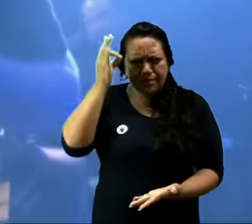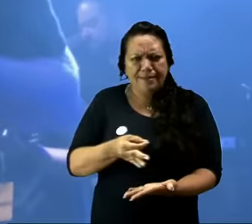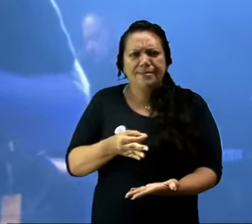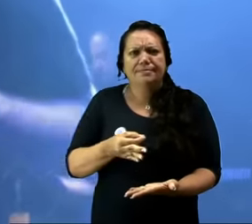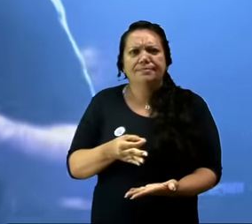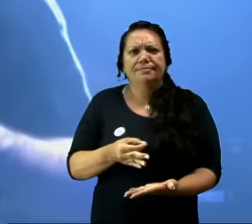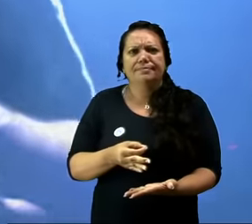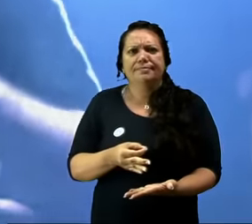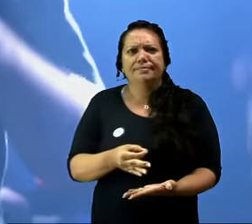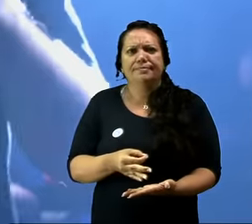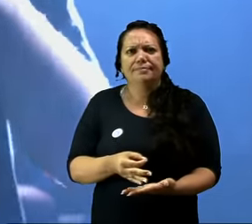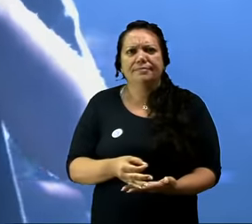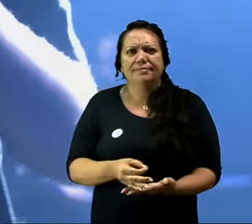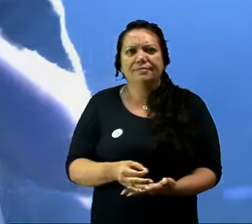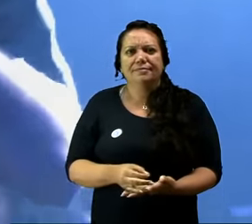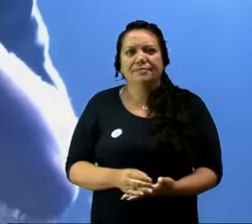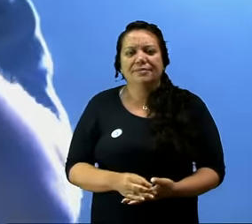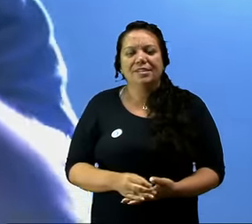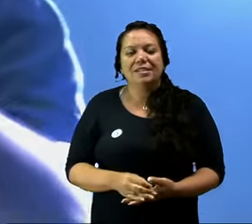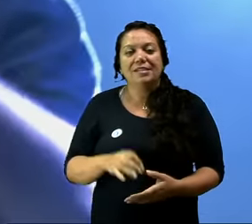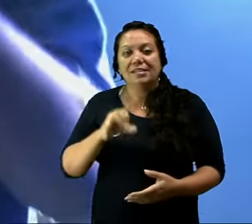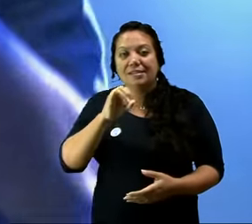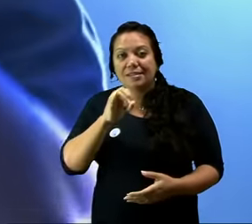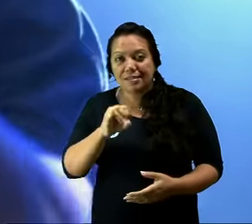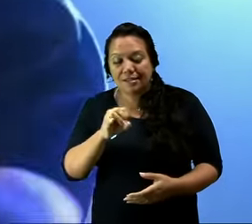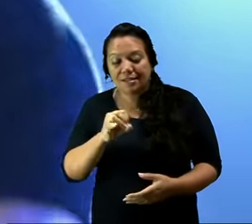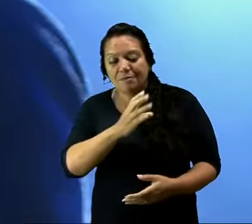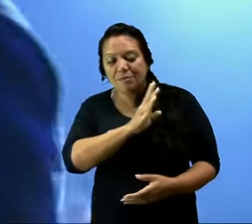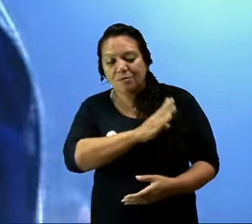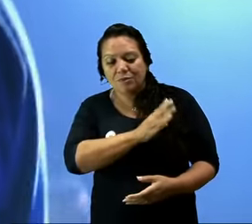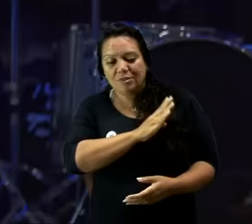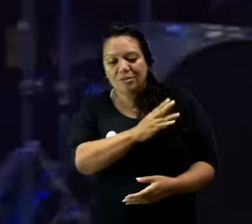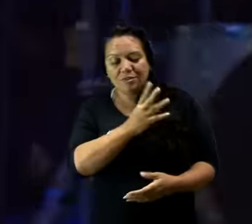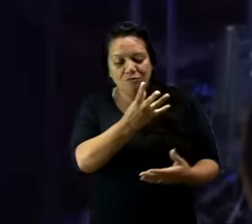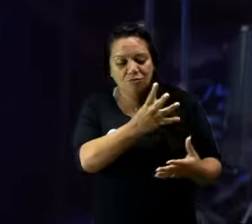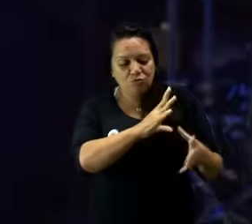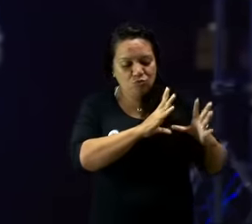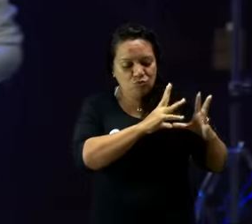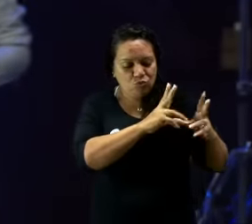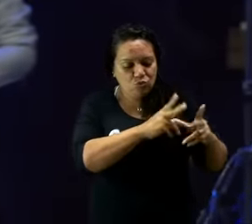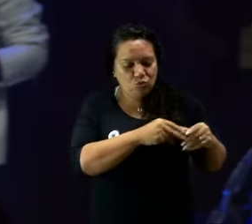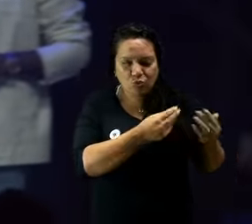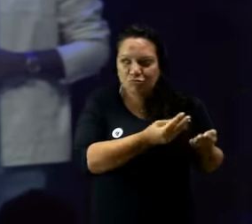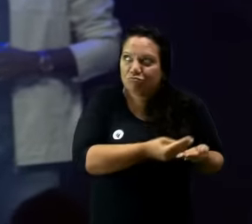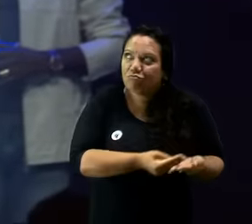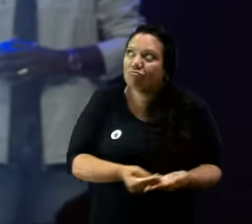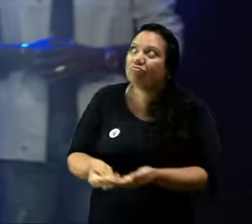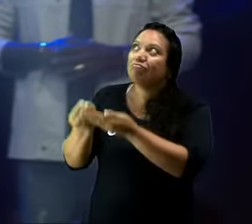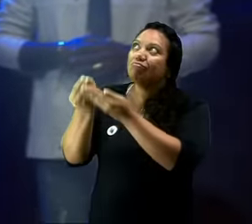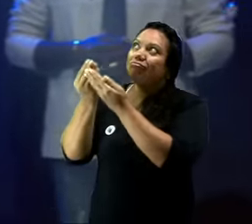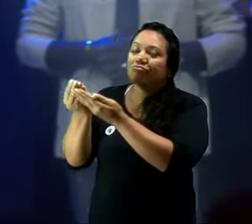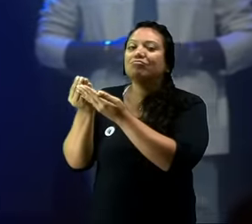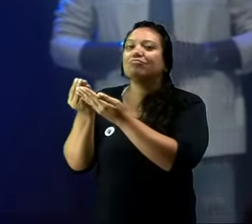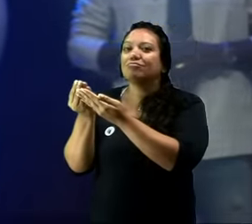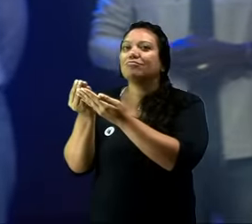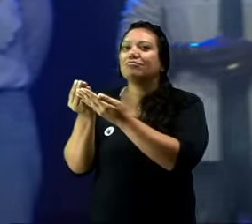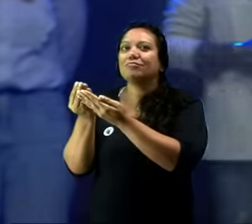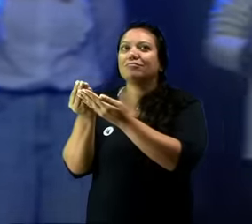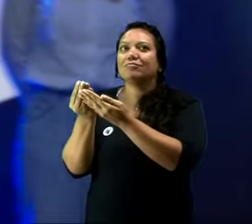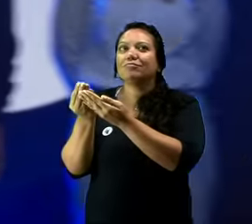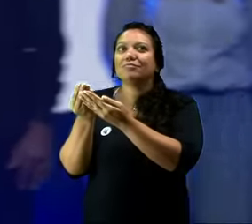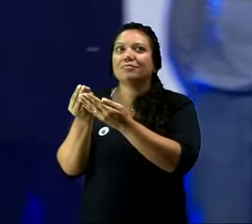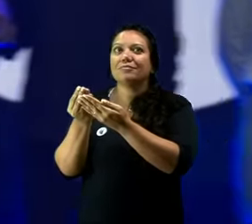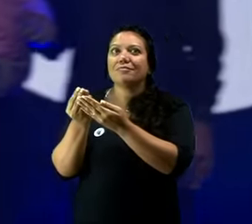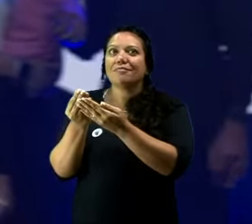certeza se meu coração for totalmente dele. Quem sabe você está aqui hoje, está aí,